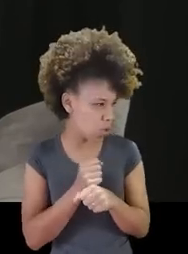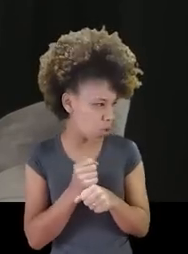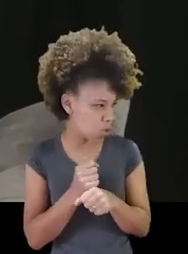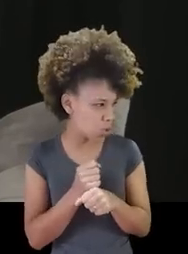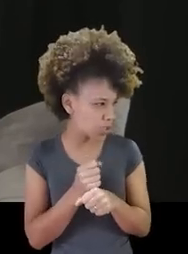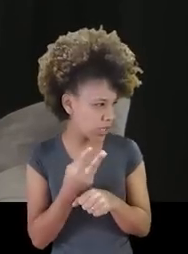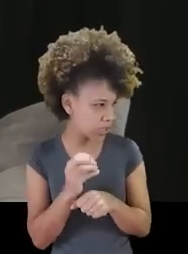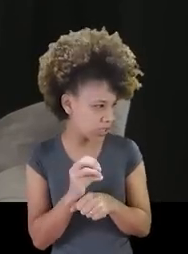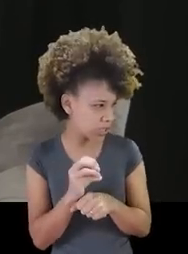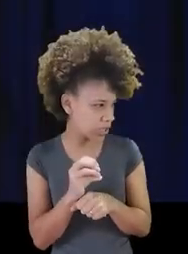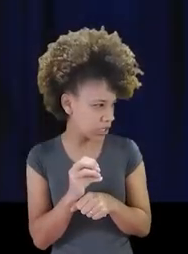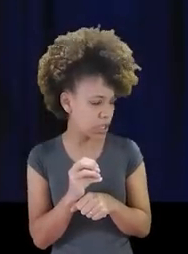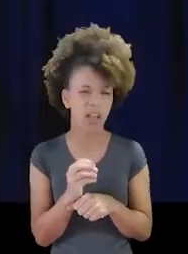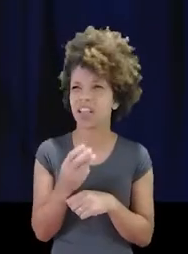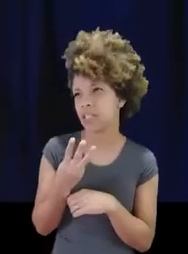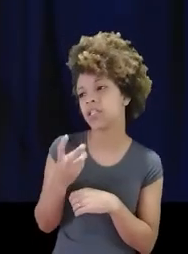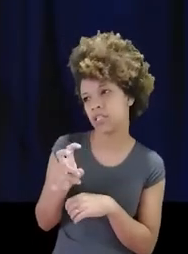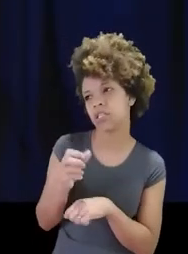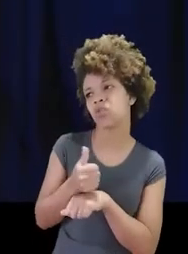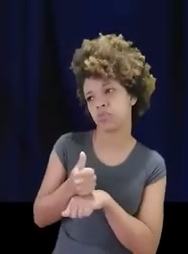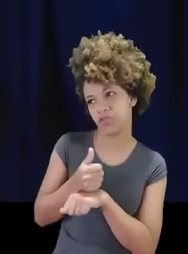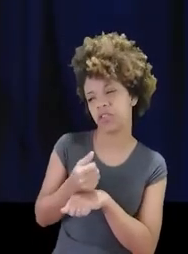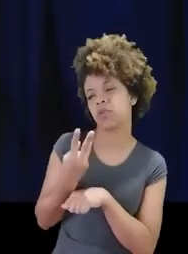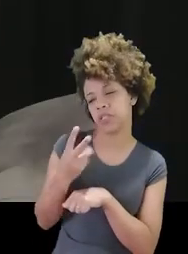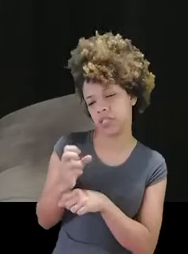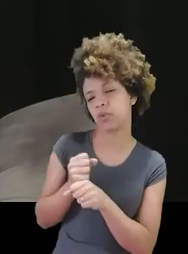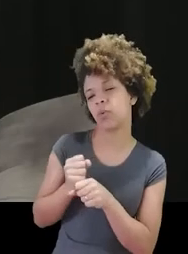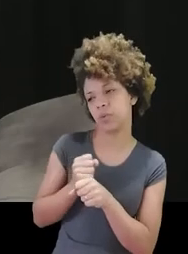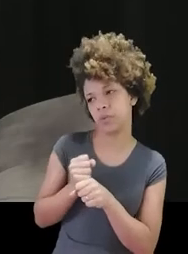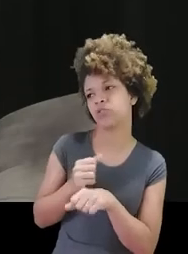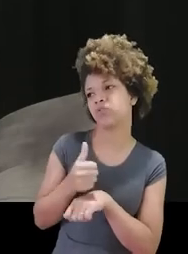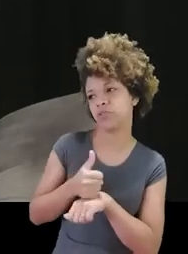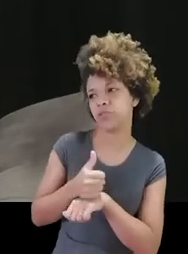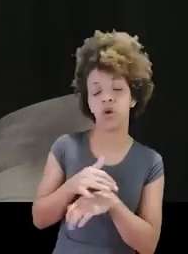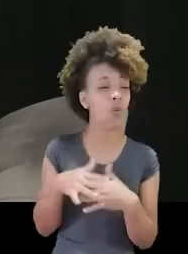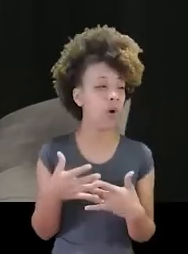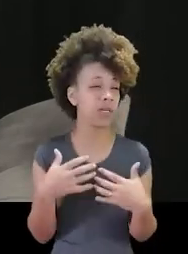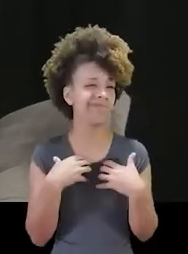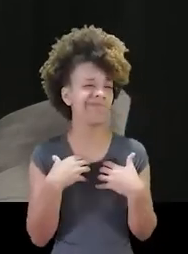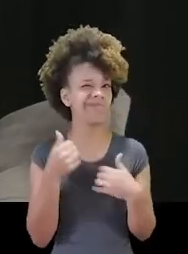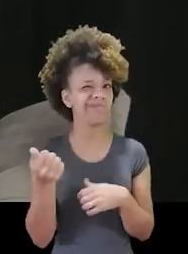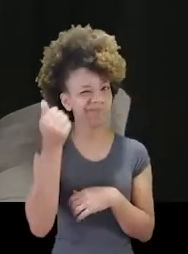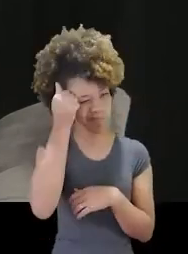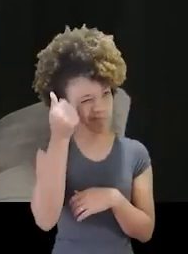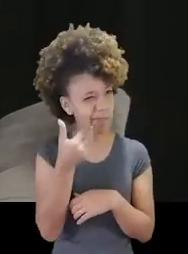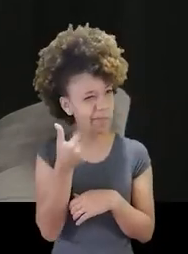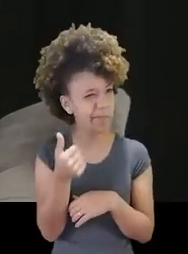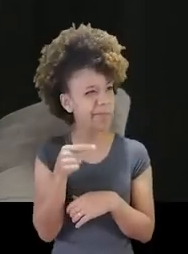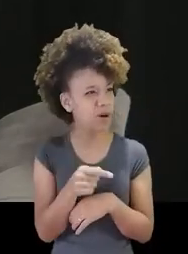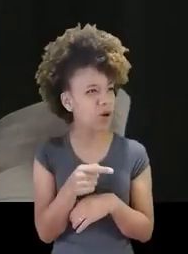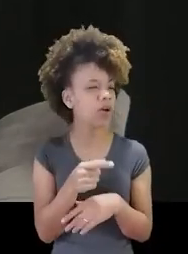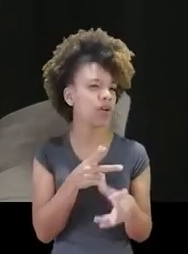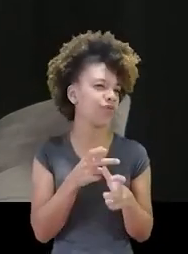você já falou 30 anos né 35 35 Qual foi a maior decepção sua no sentido de cara era